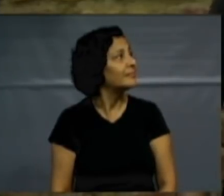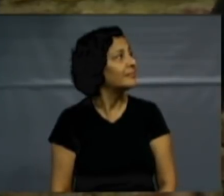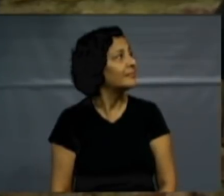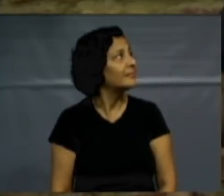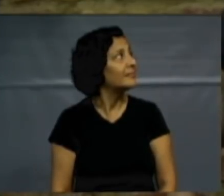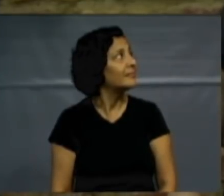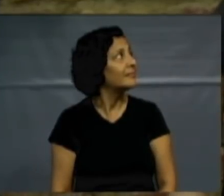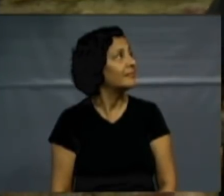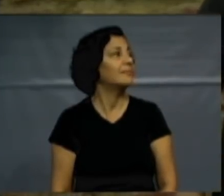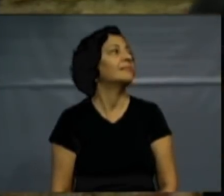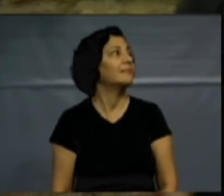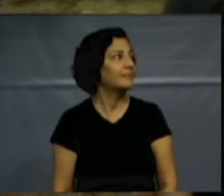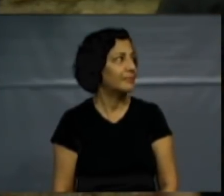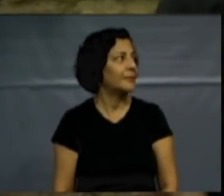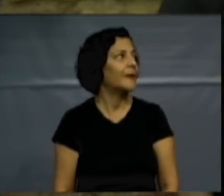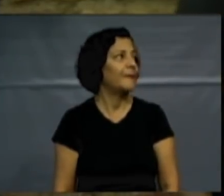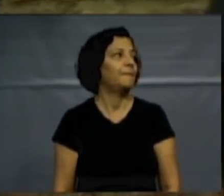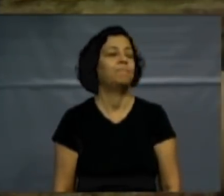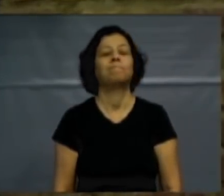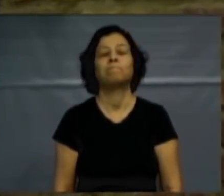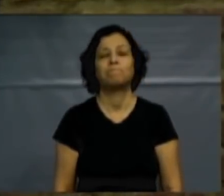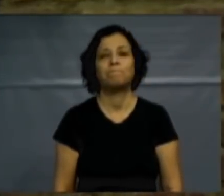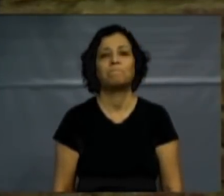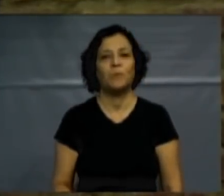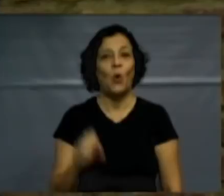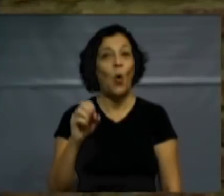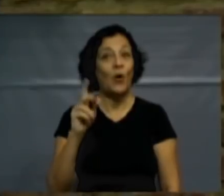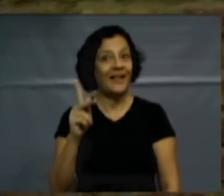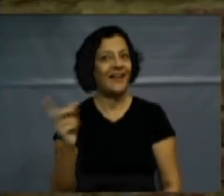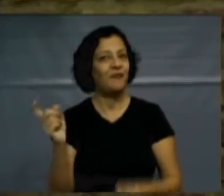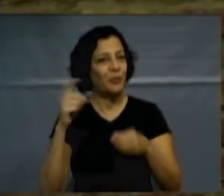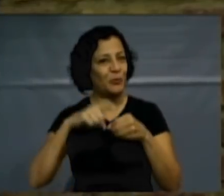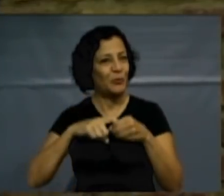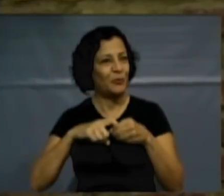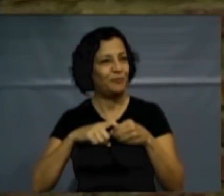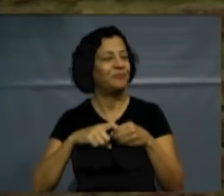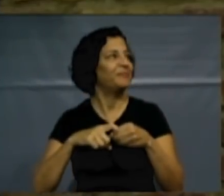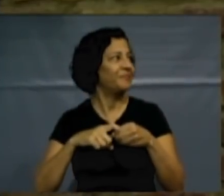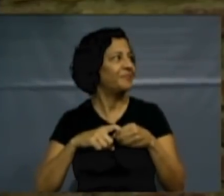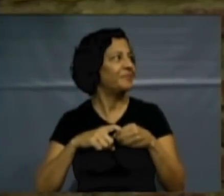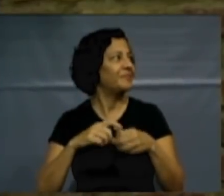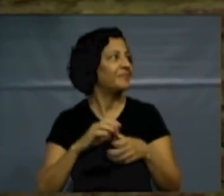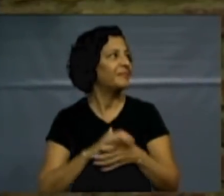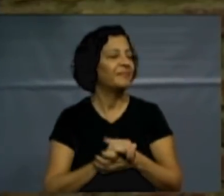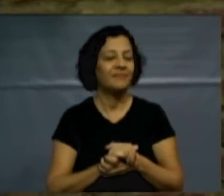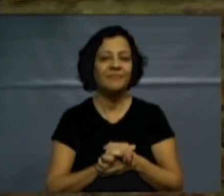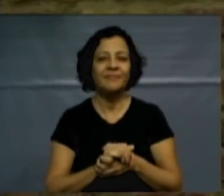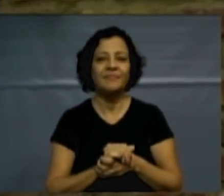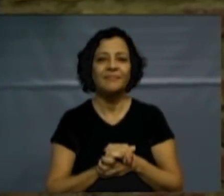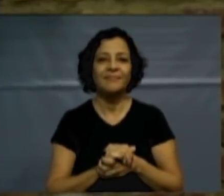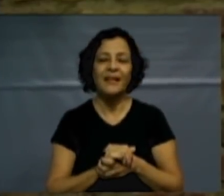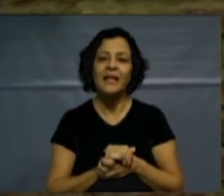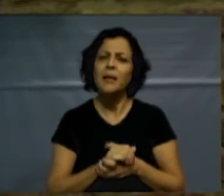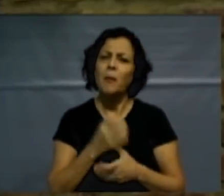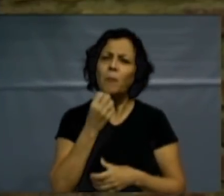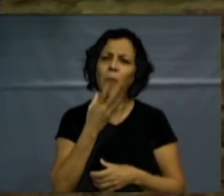Tá, vai atualizar um. Ok, voltou. Então, bem-aventurados os que não me veem, mas creem em